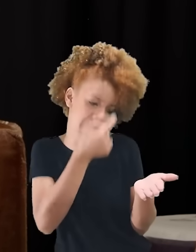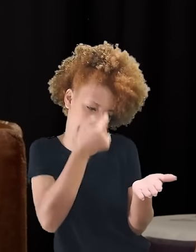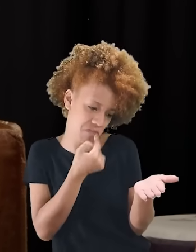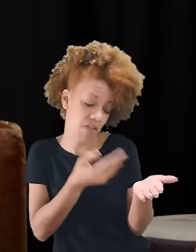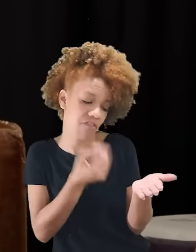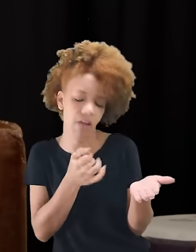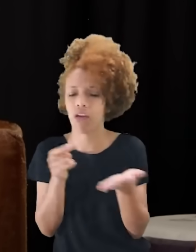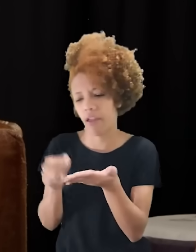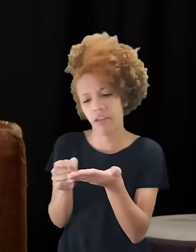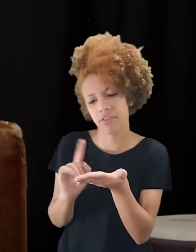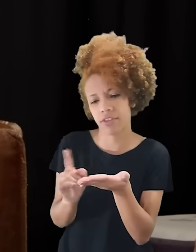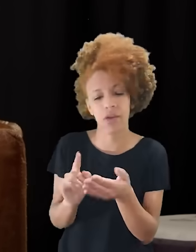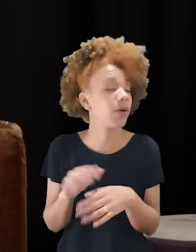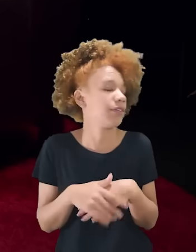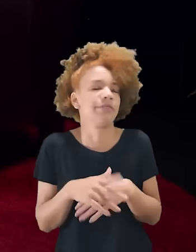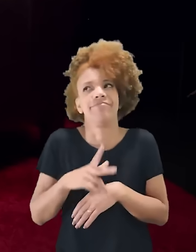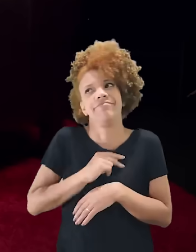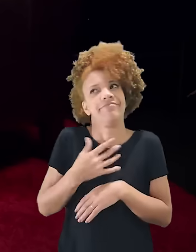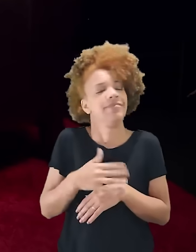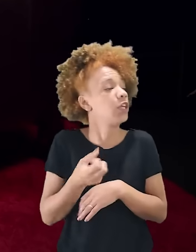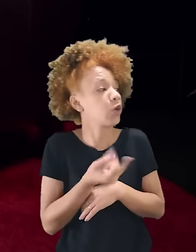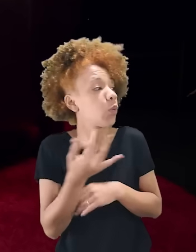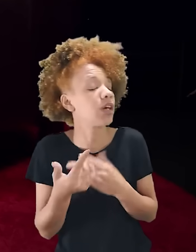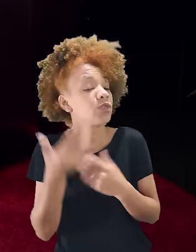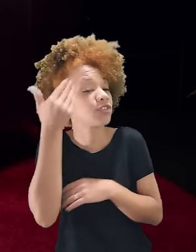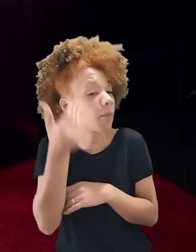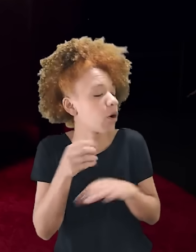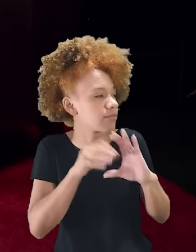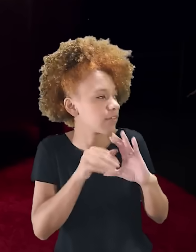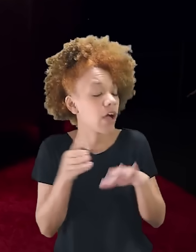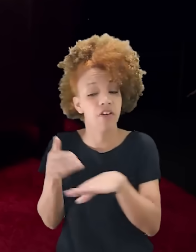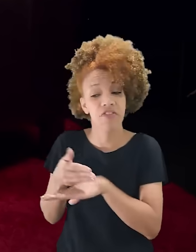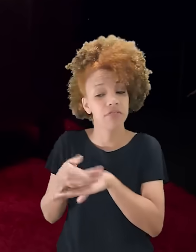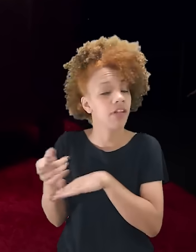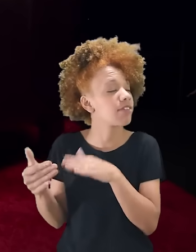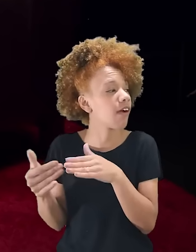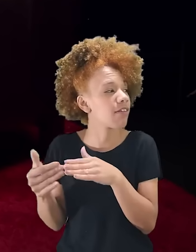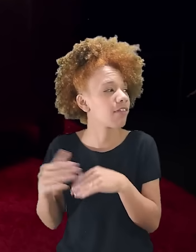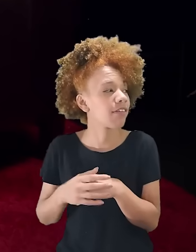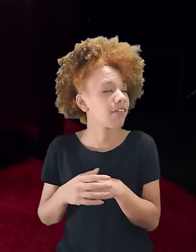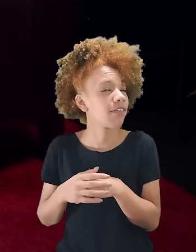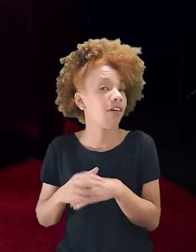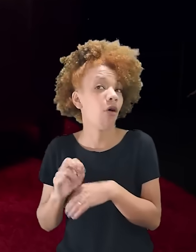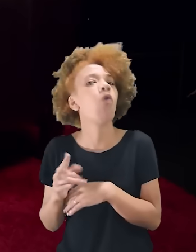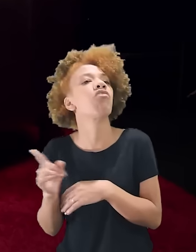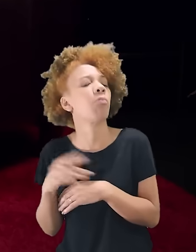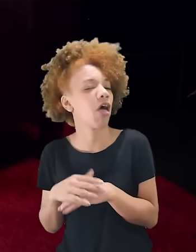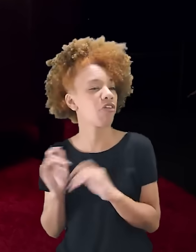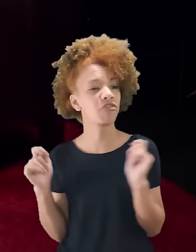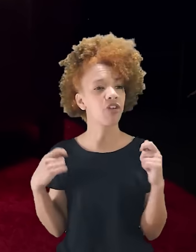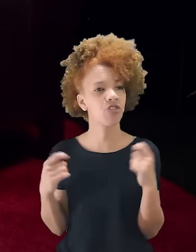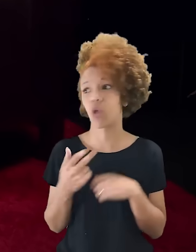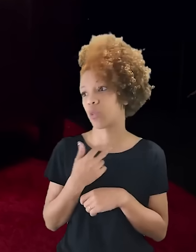é o perfil vem e e quanto e o quantos artistas da Globo frequentavam essa casa ô vamos